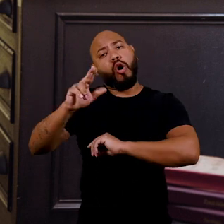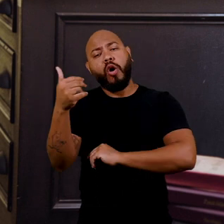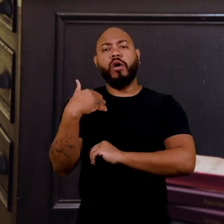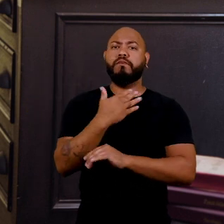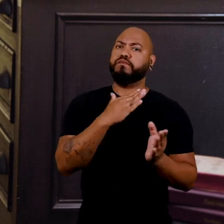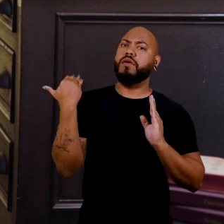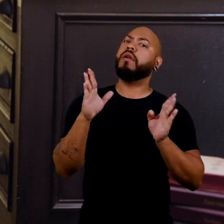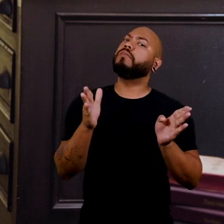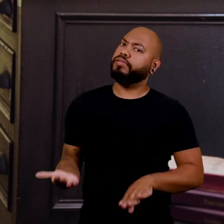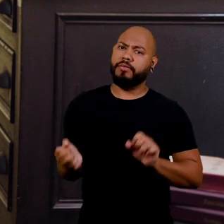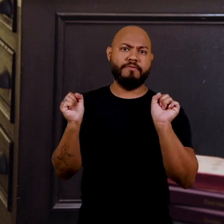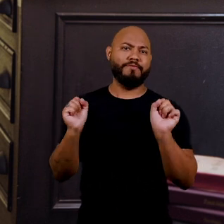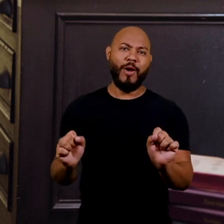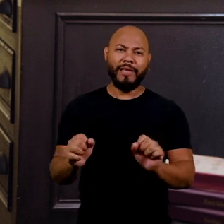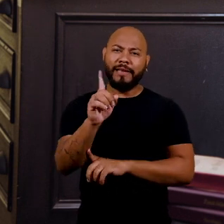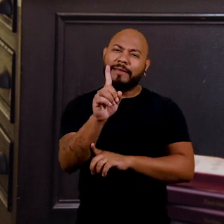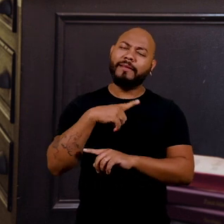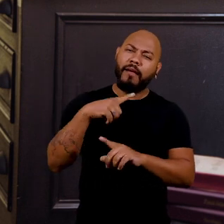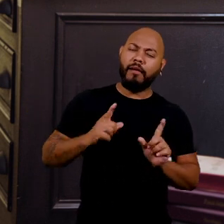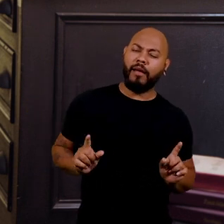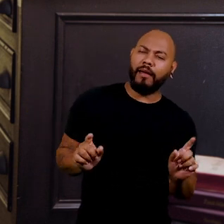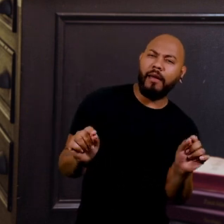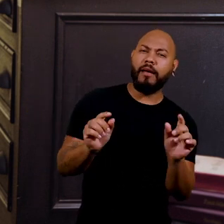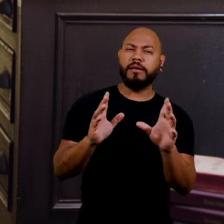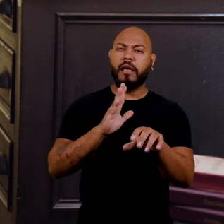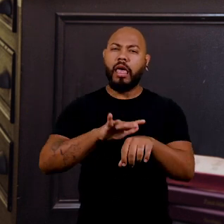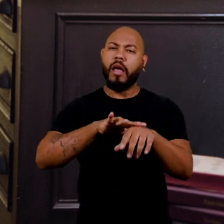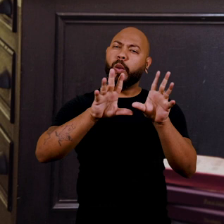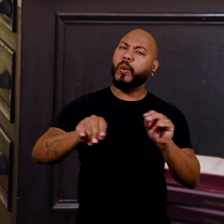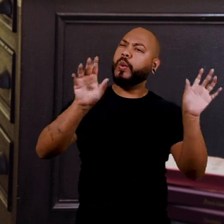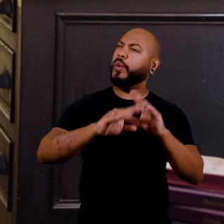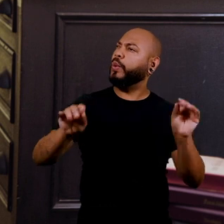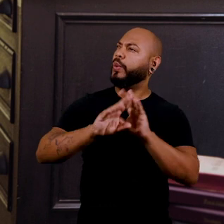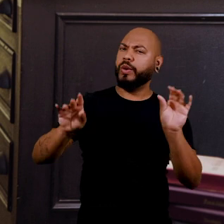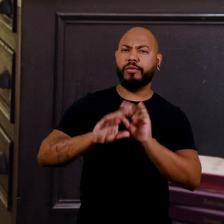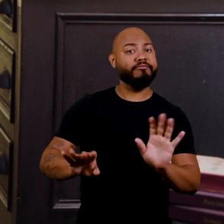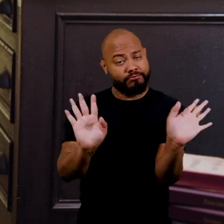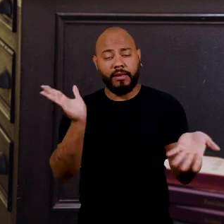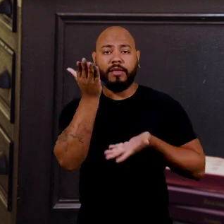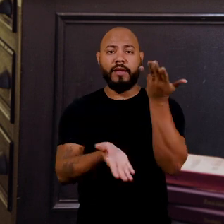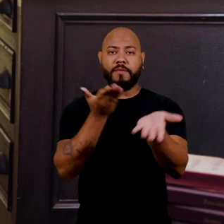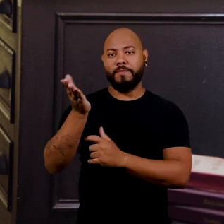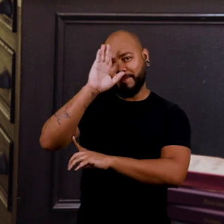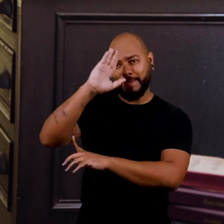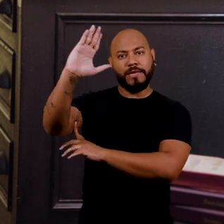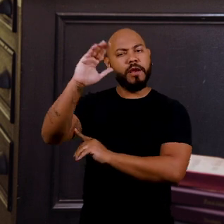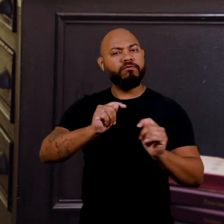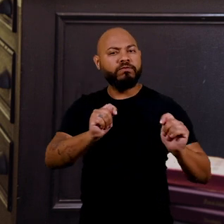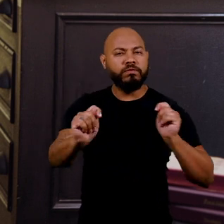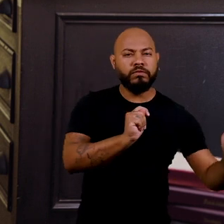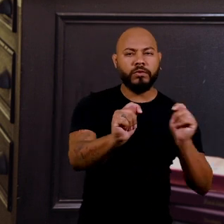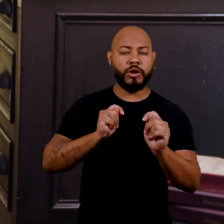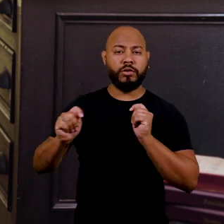salgada. Então, o câncer, a gente não tem que falar muito em cura, sabe? Porque, assim, muito tempo a gente fica nessa coisa de cura. Nós temos que falar em tratamento, em controle